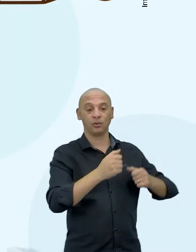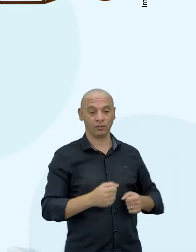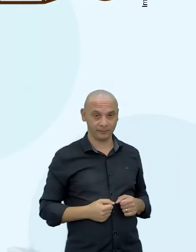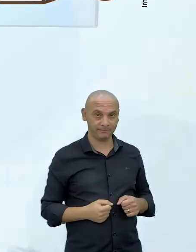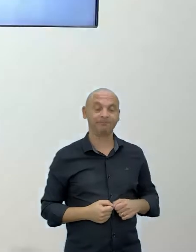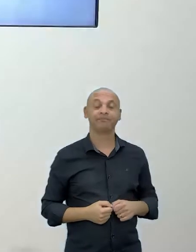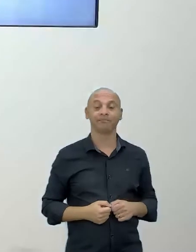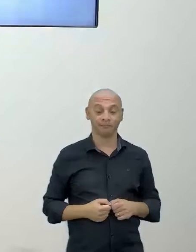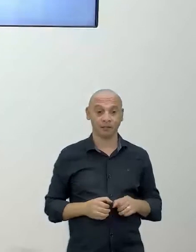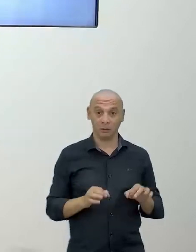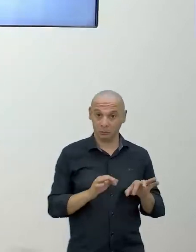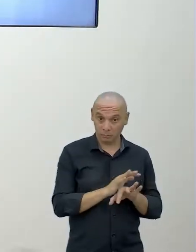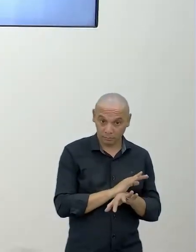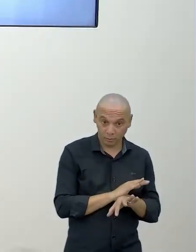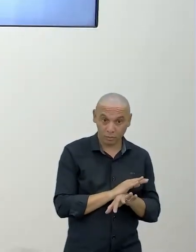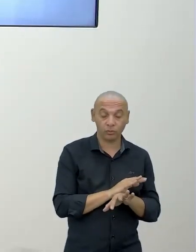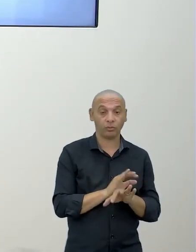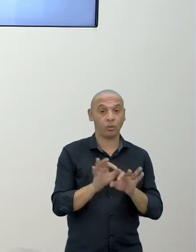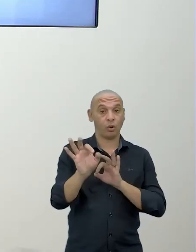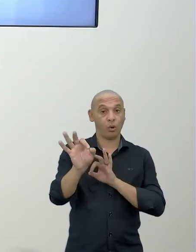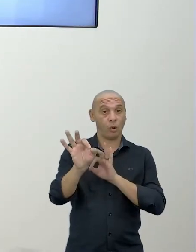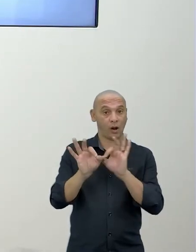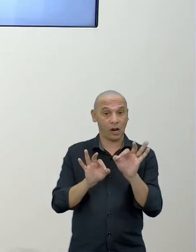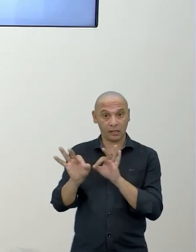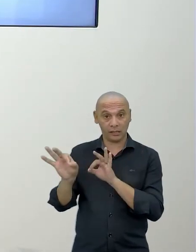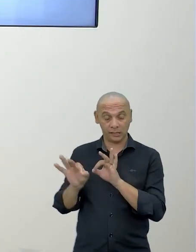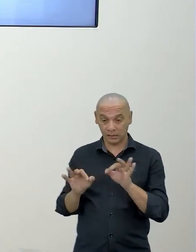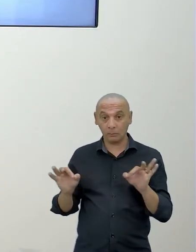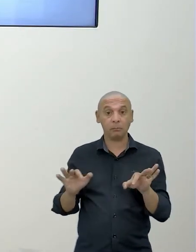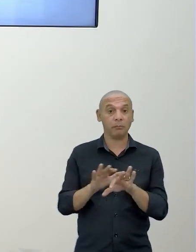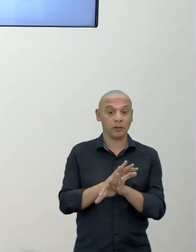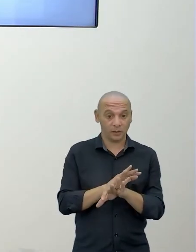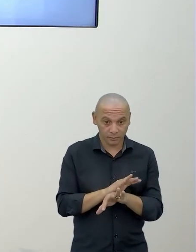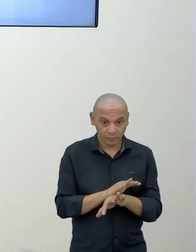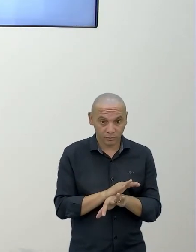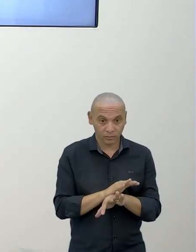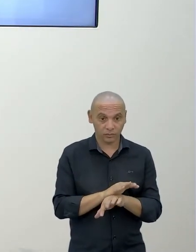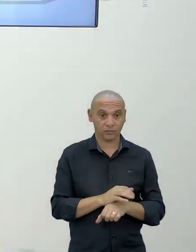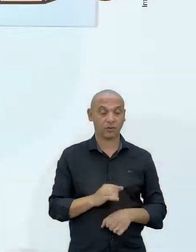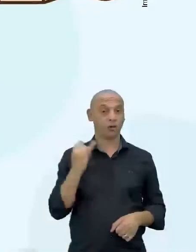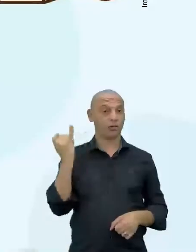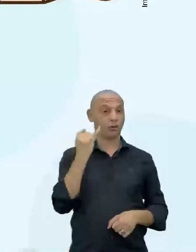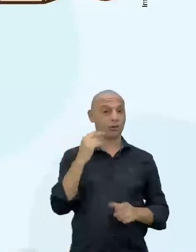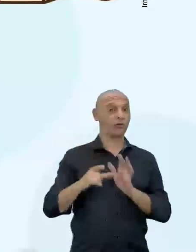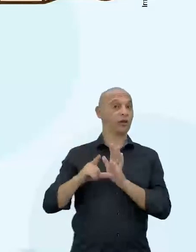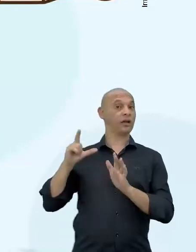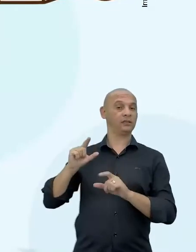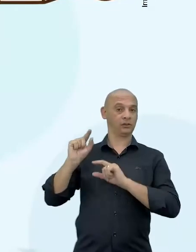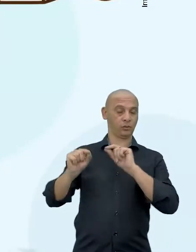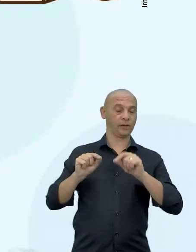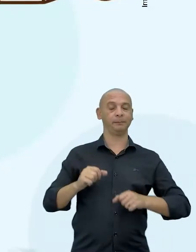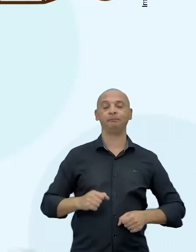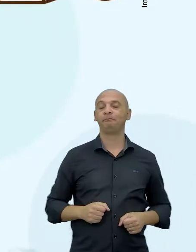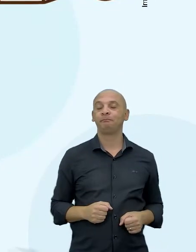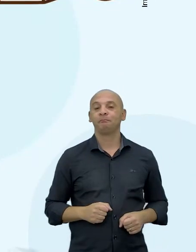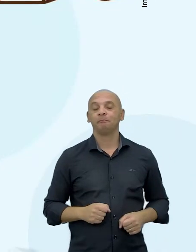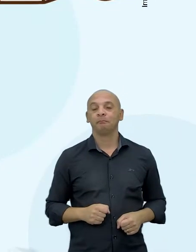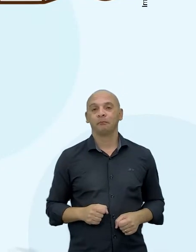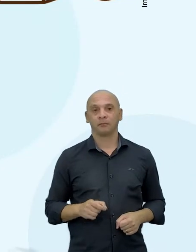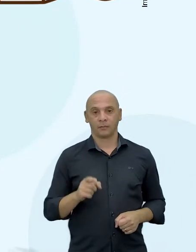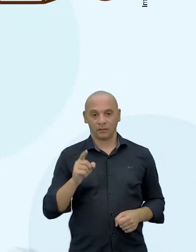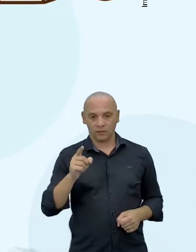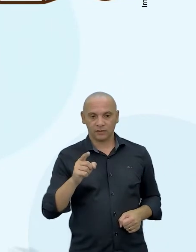bairro, onde você vai fazer isso? O que você quer analisar nesse determinado lugar? E aí você vai pegar, depois de que você organizou tudo